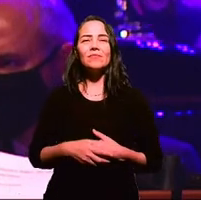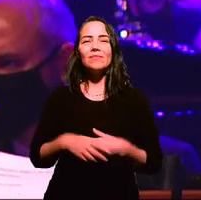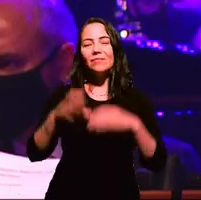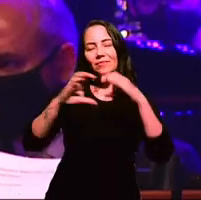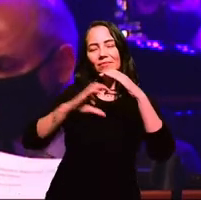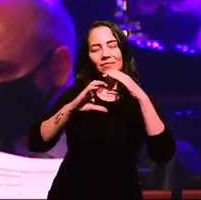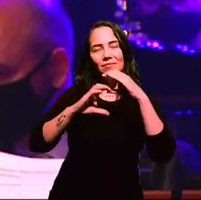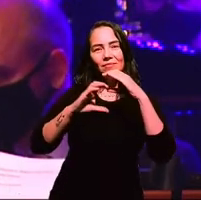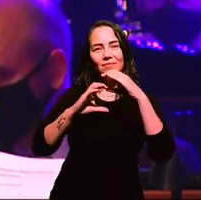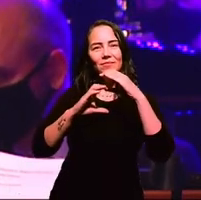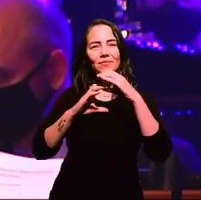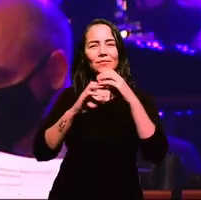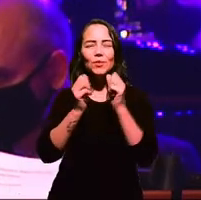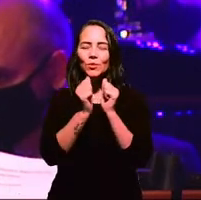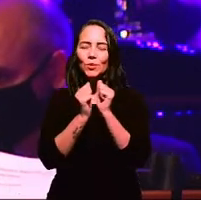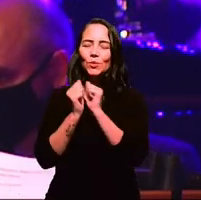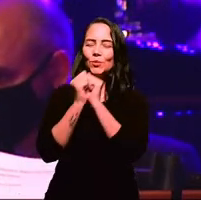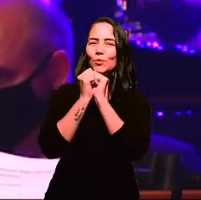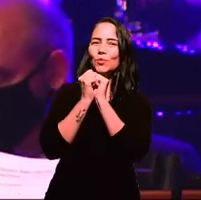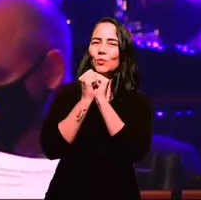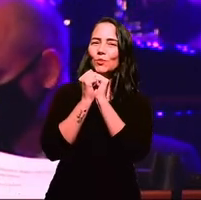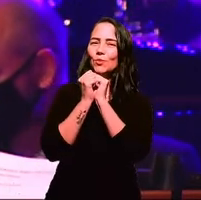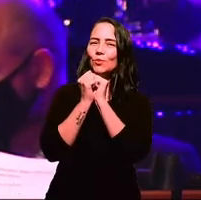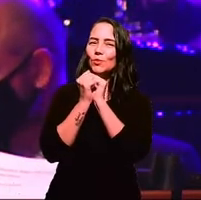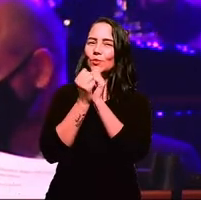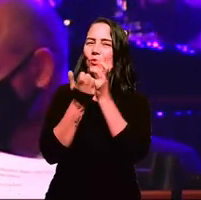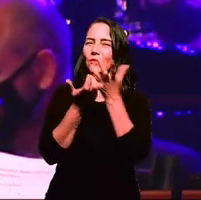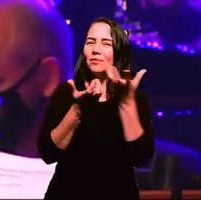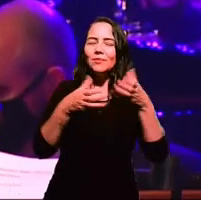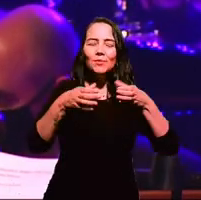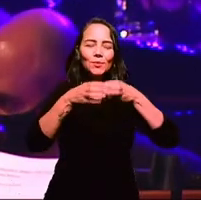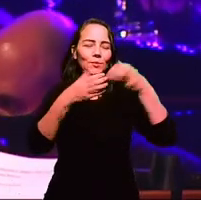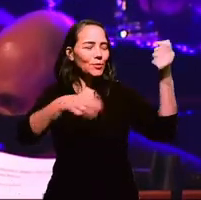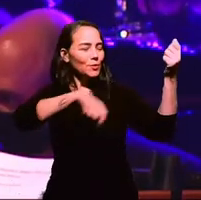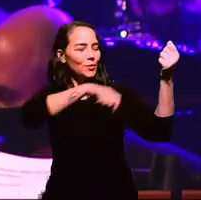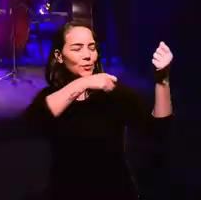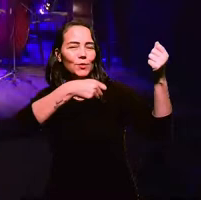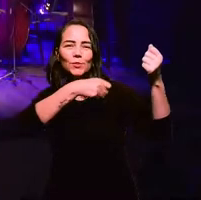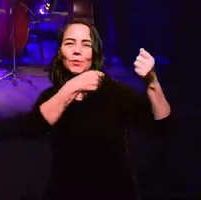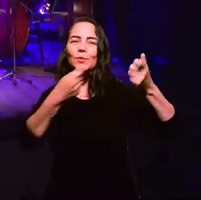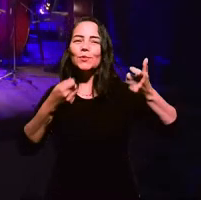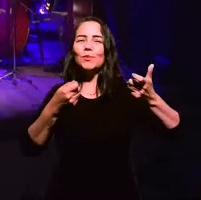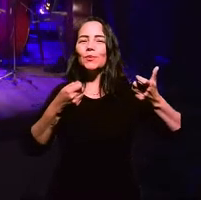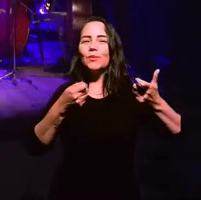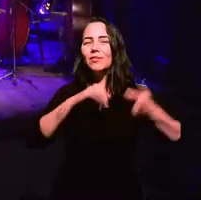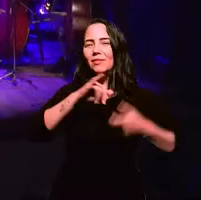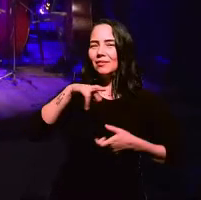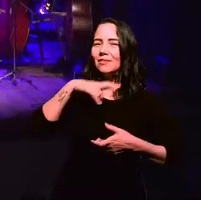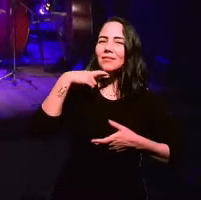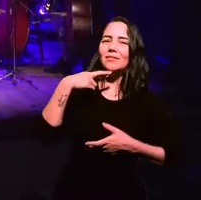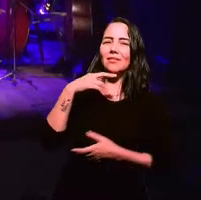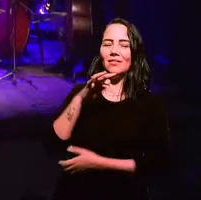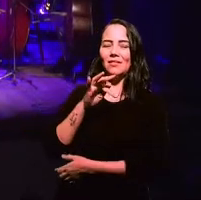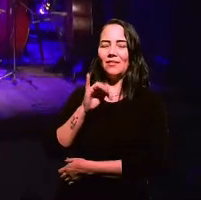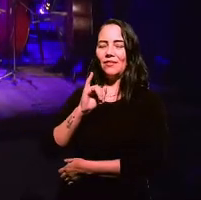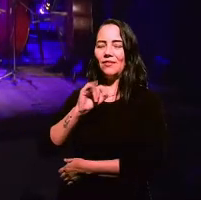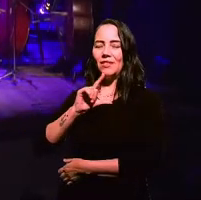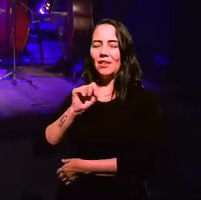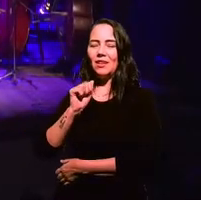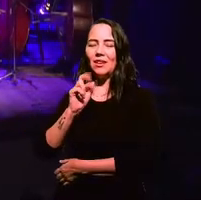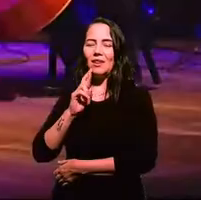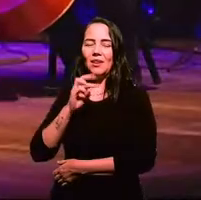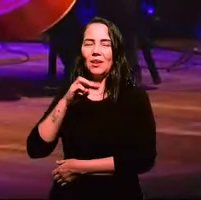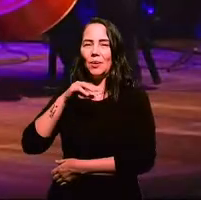na SCAR, juntamente com a Filarmônica de Jaraguá do Sul, a Filarmônica da